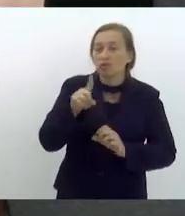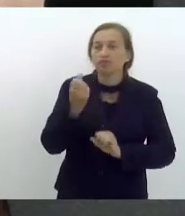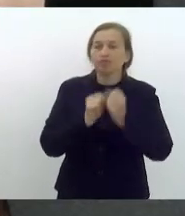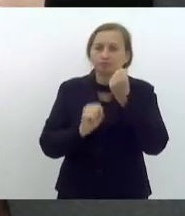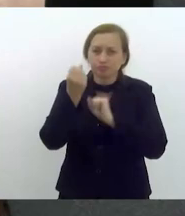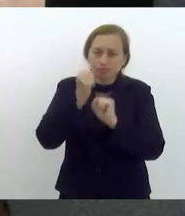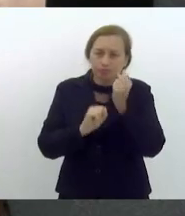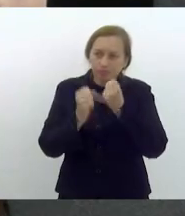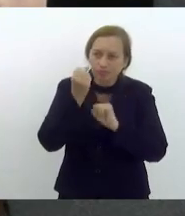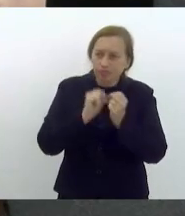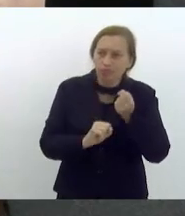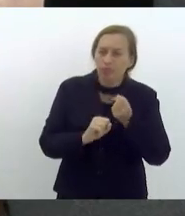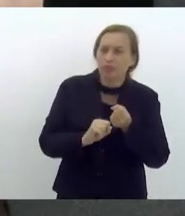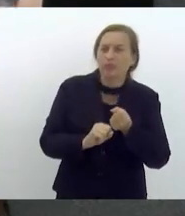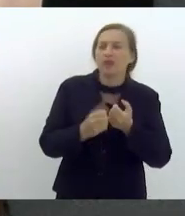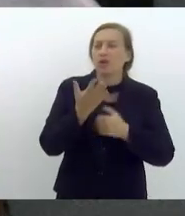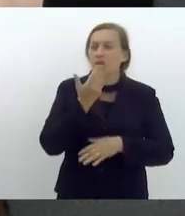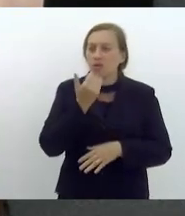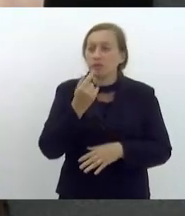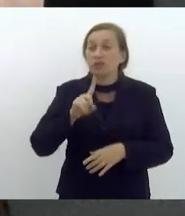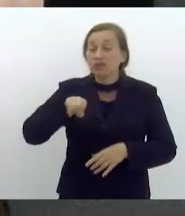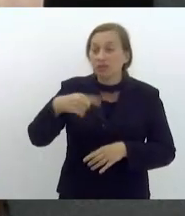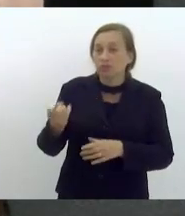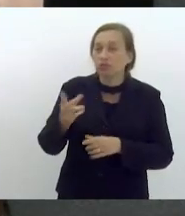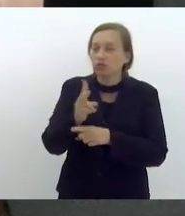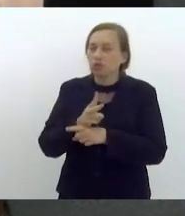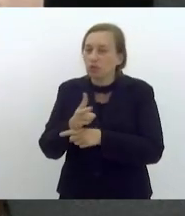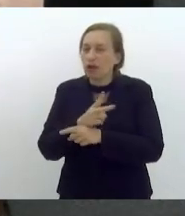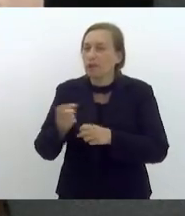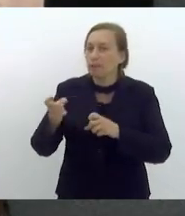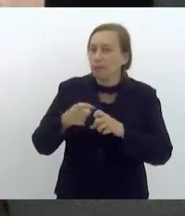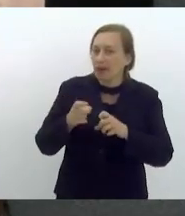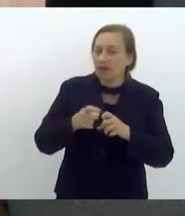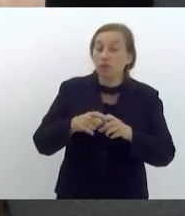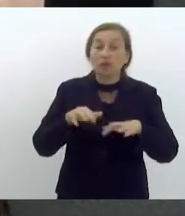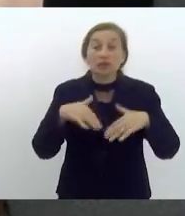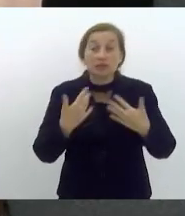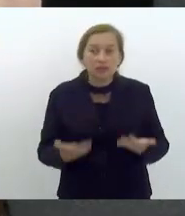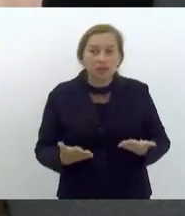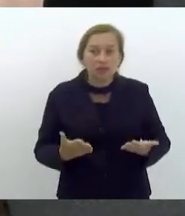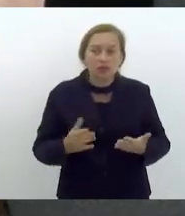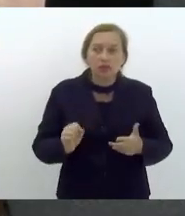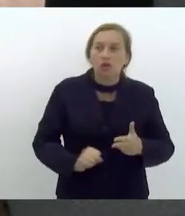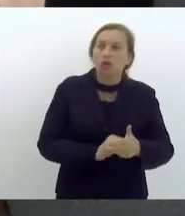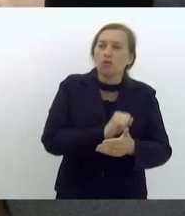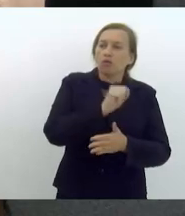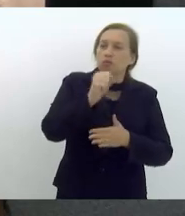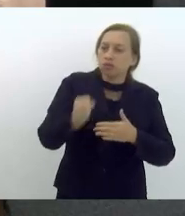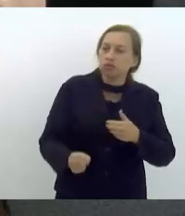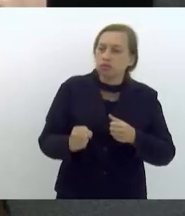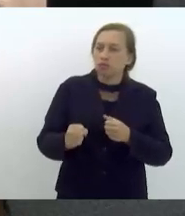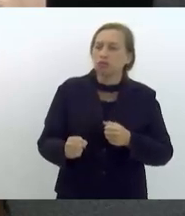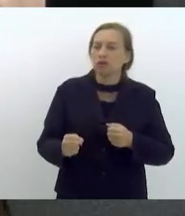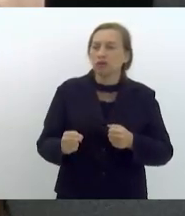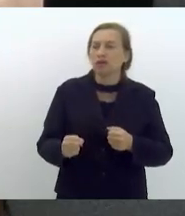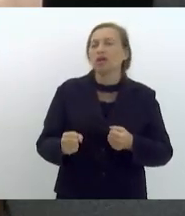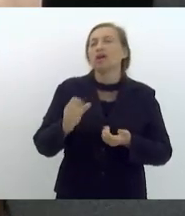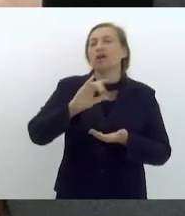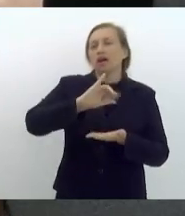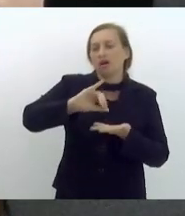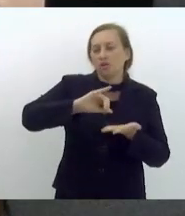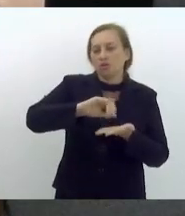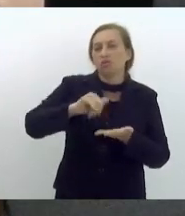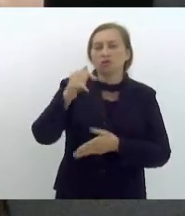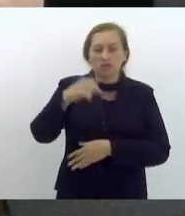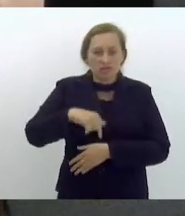faz mal as nossas crianças que depois vão ter que procurar médico então é o poder econômico sim que imperou